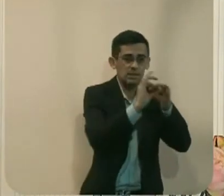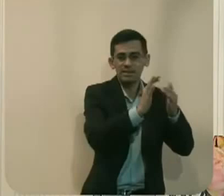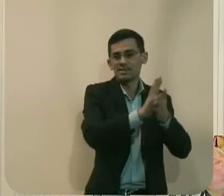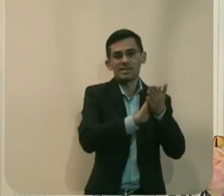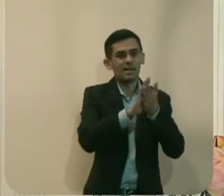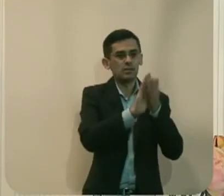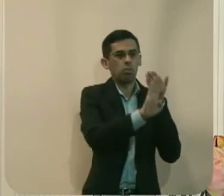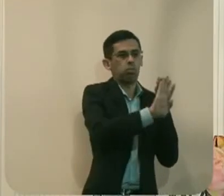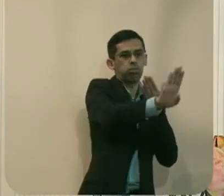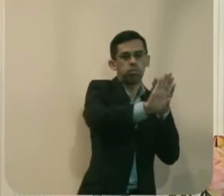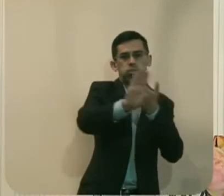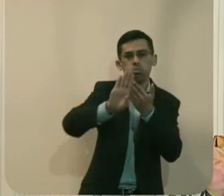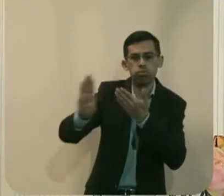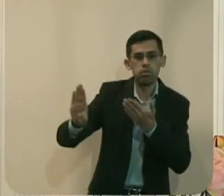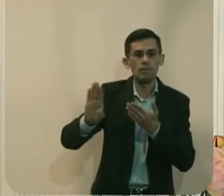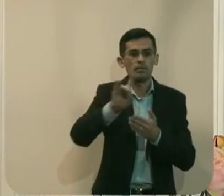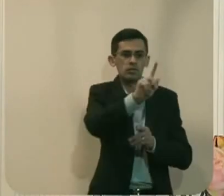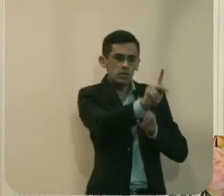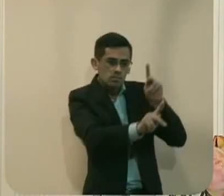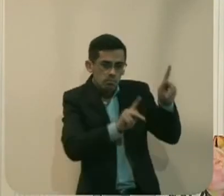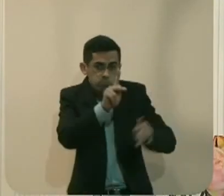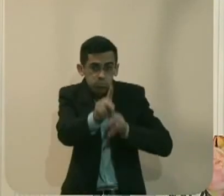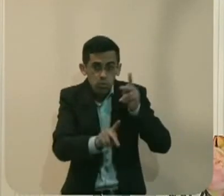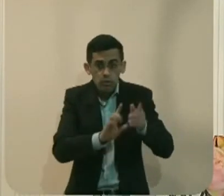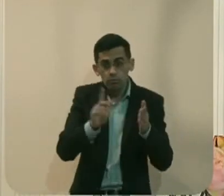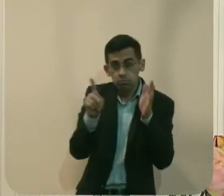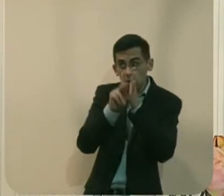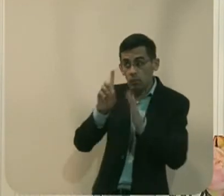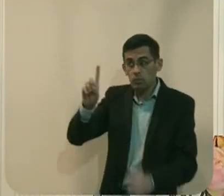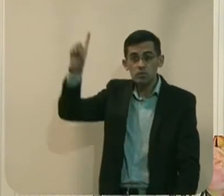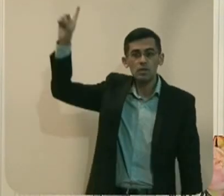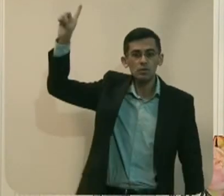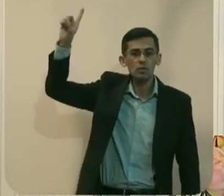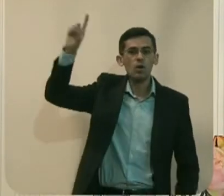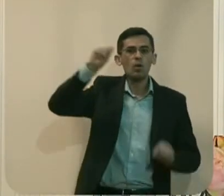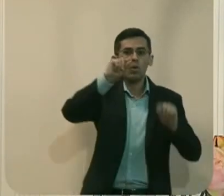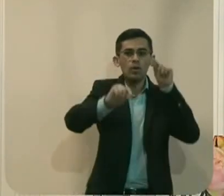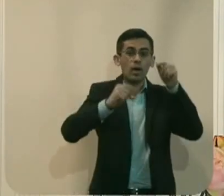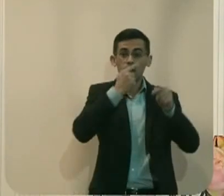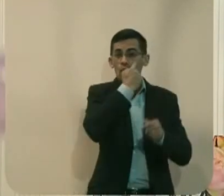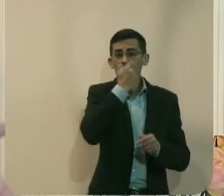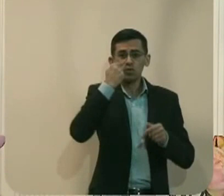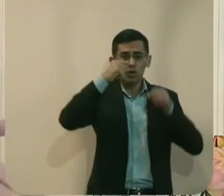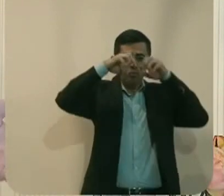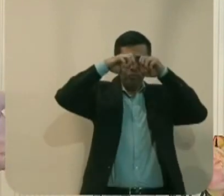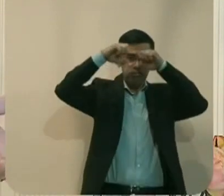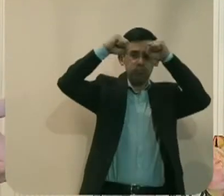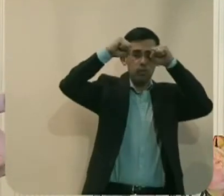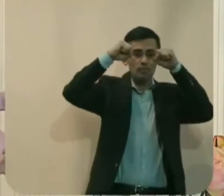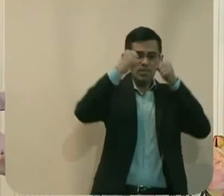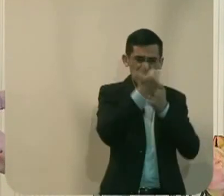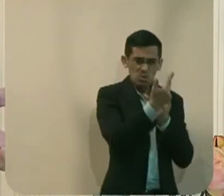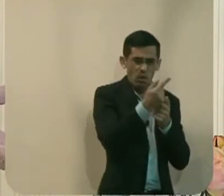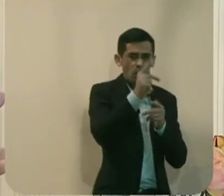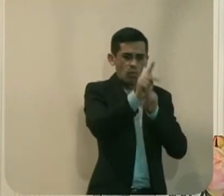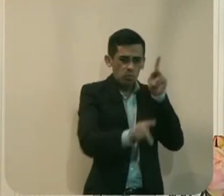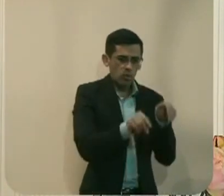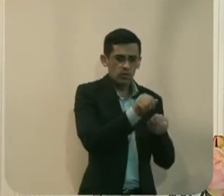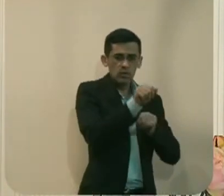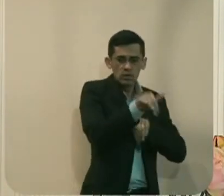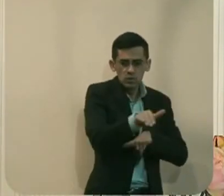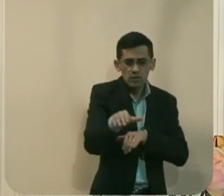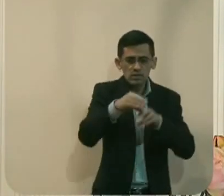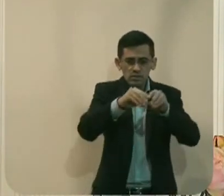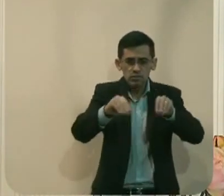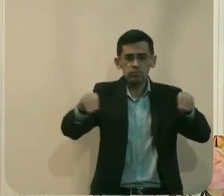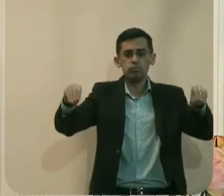desunidos. Vocês estão como povo de Deus, tão obscurecidos quanto o povo lá no deserto. Agora